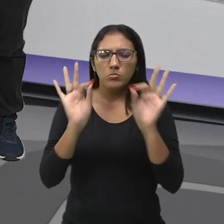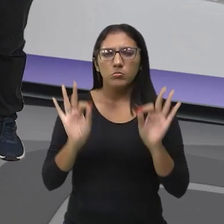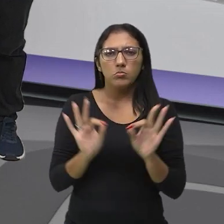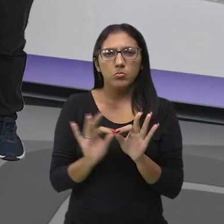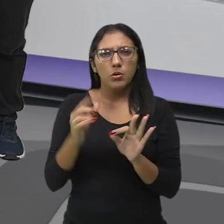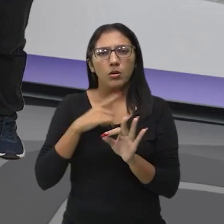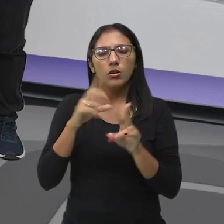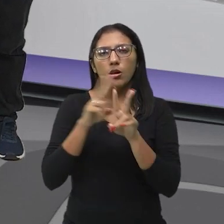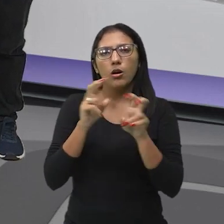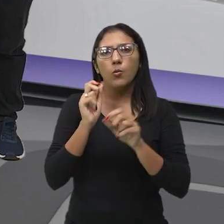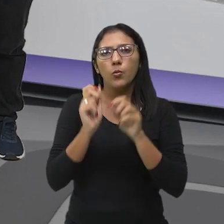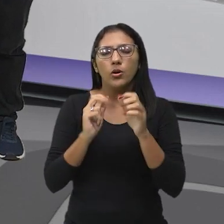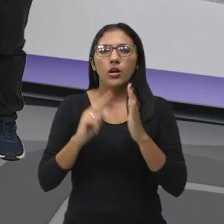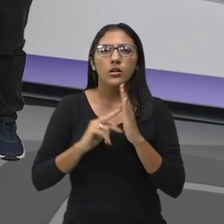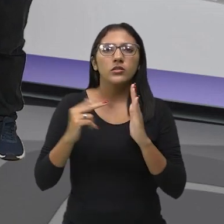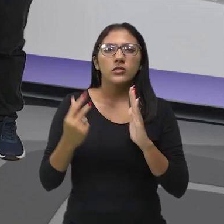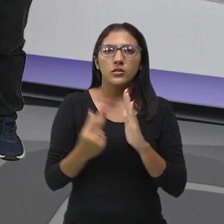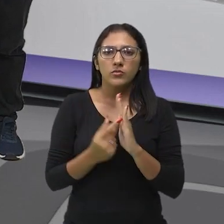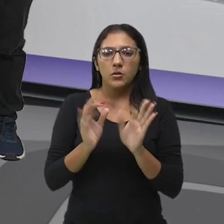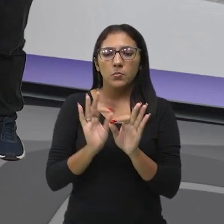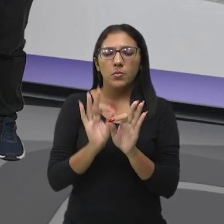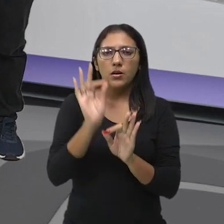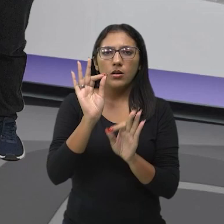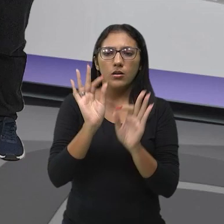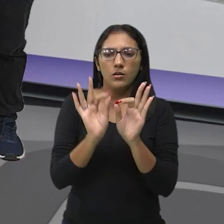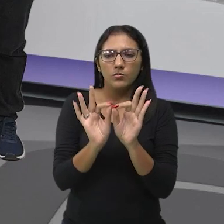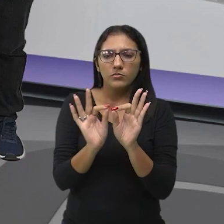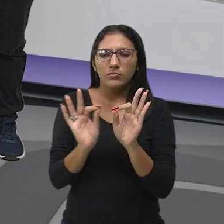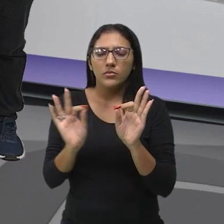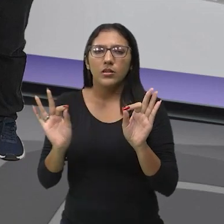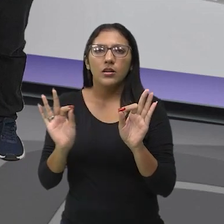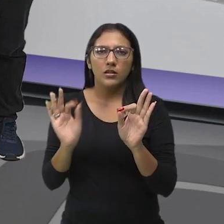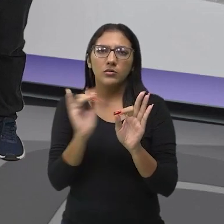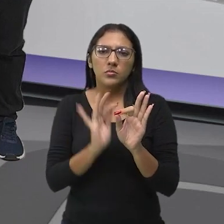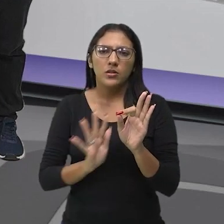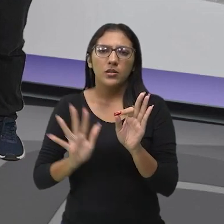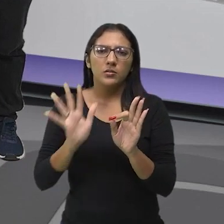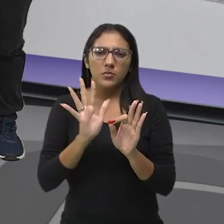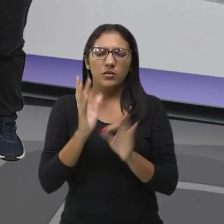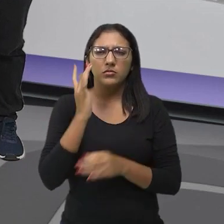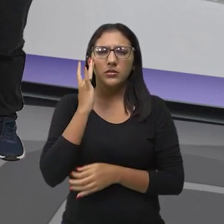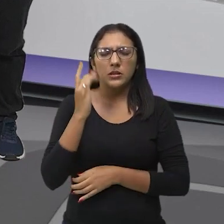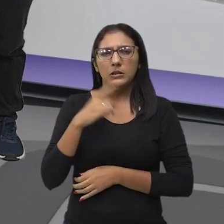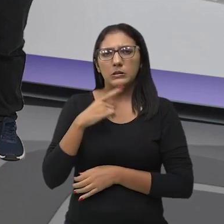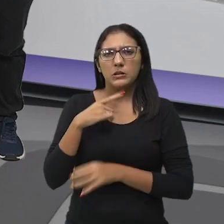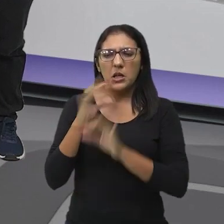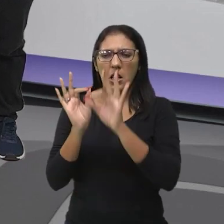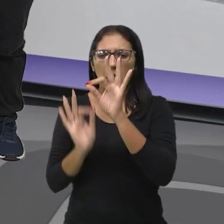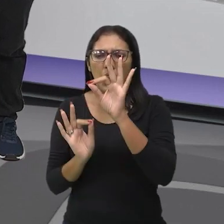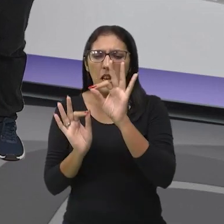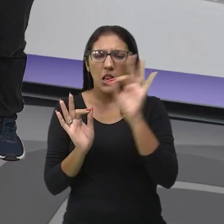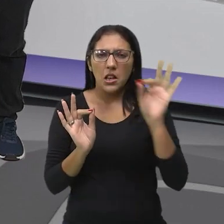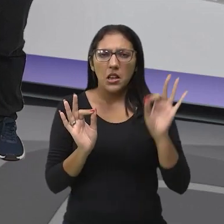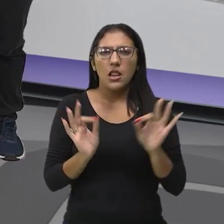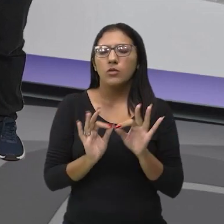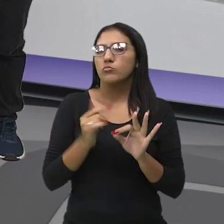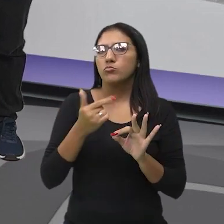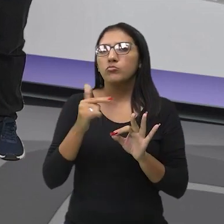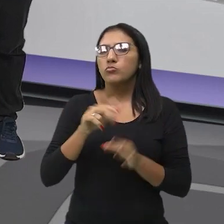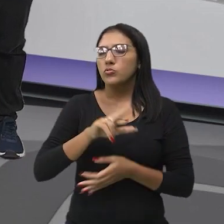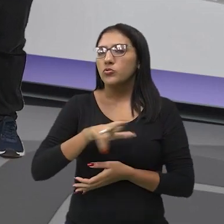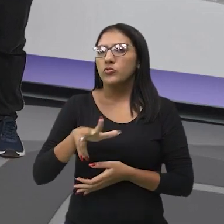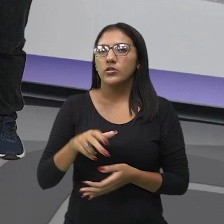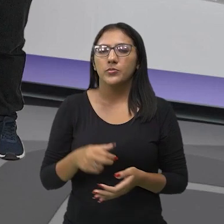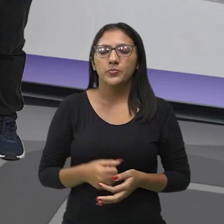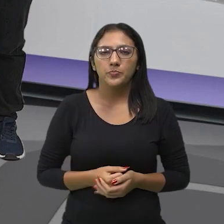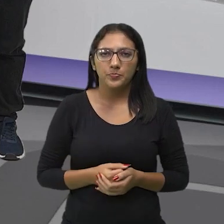nós estamos falando de uma medida, da medida lateral de uma circunferência, se é que existe lado em uma circunferência, né?